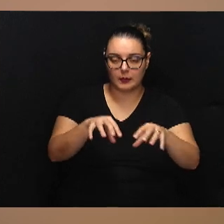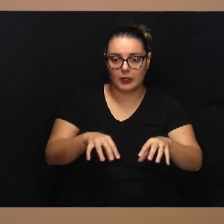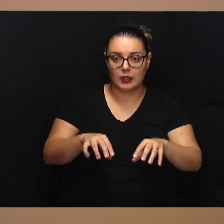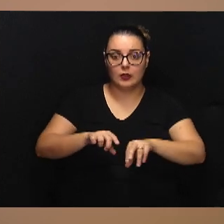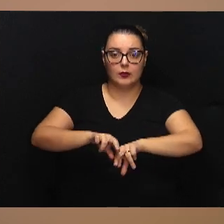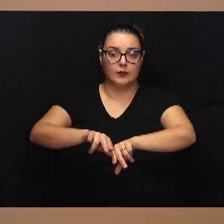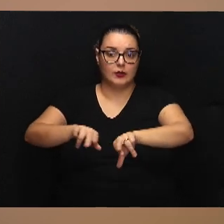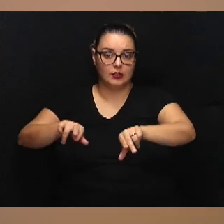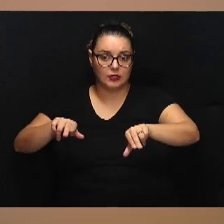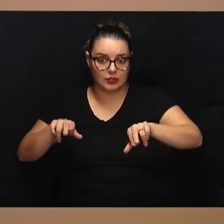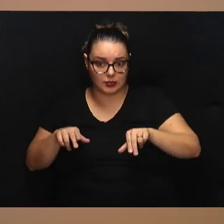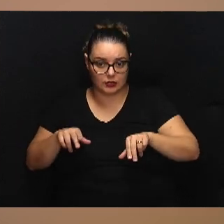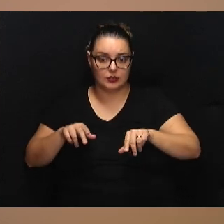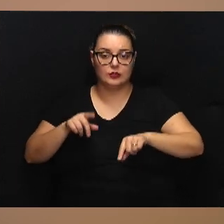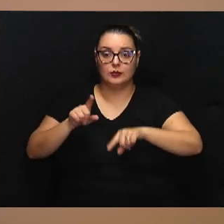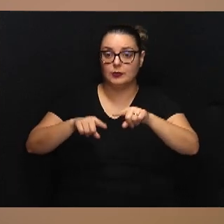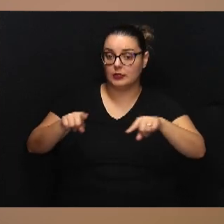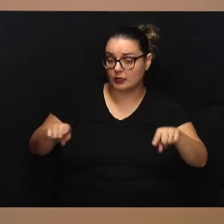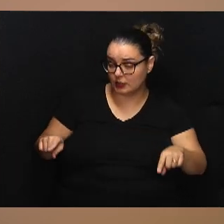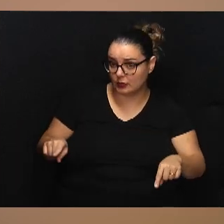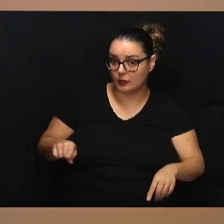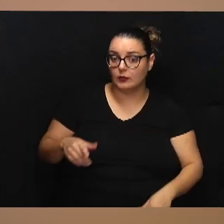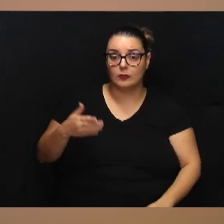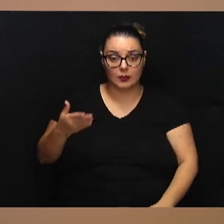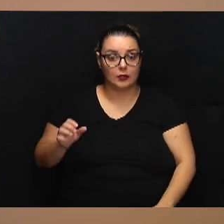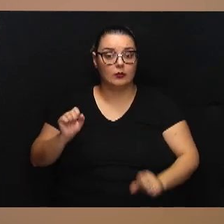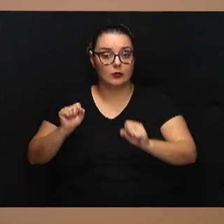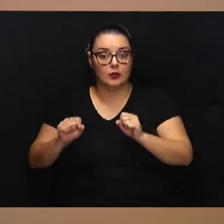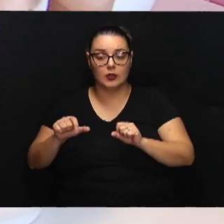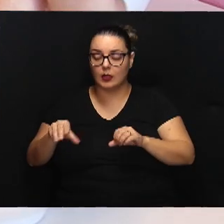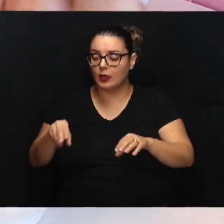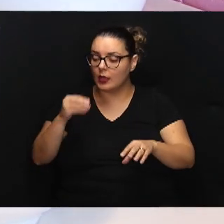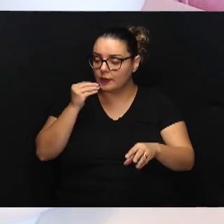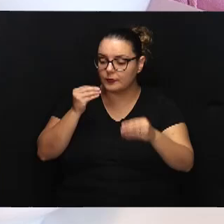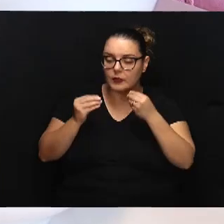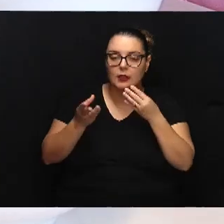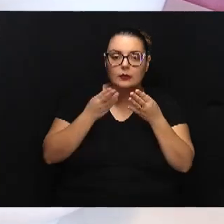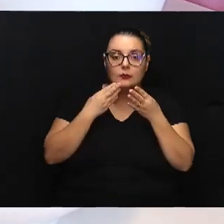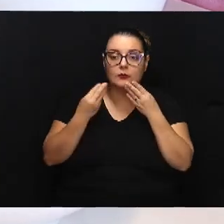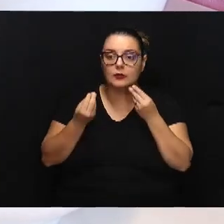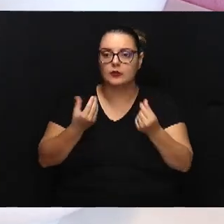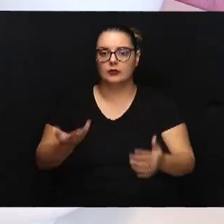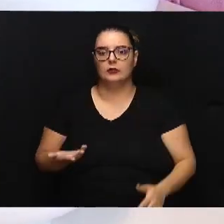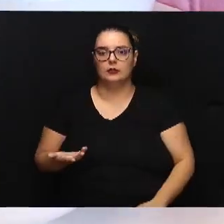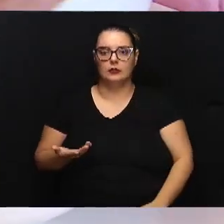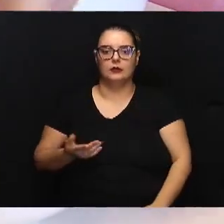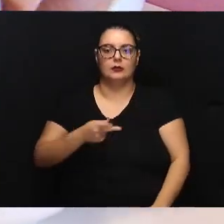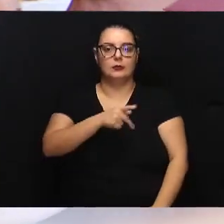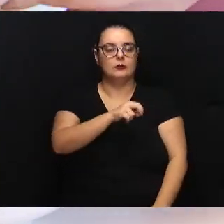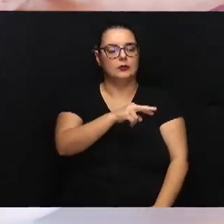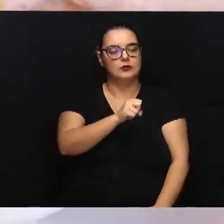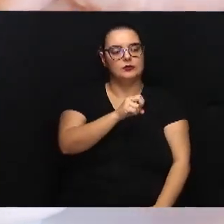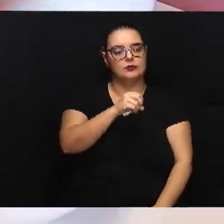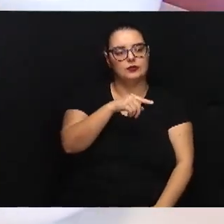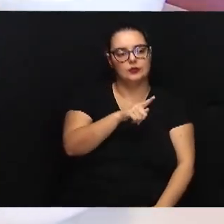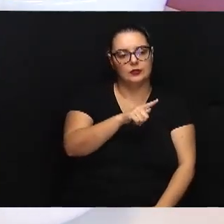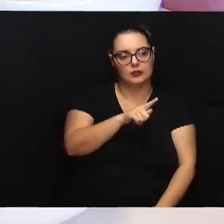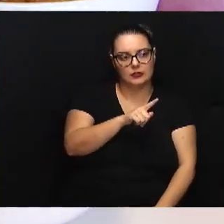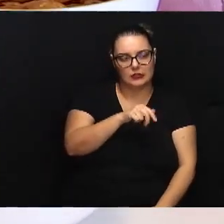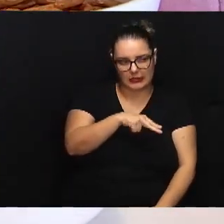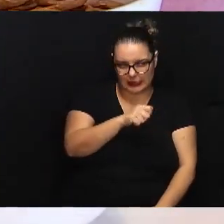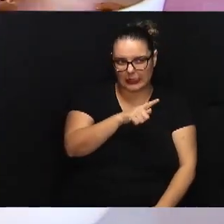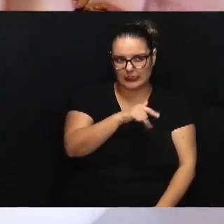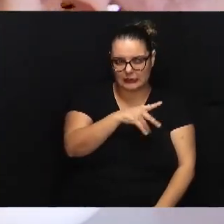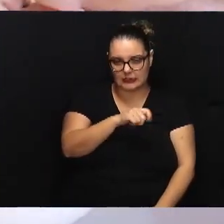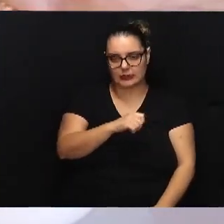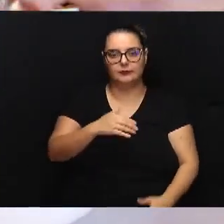diversificado, variado, para que você possa, assim, apreciar aquele alimento. Personalizar essa cesta, você acha que